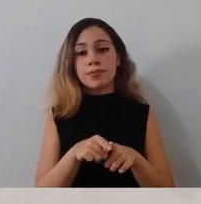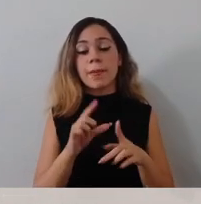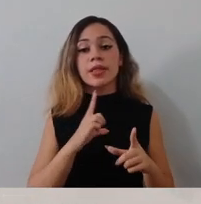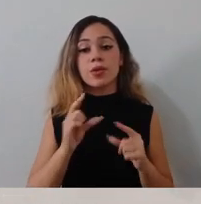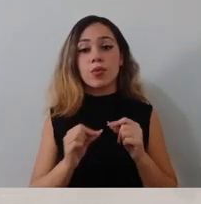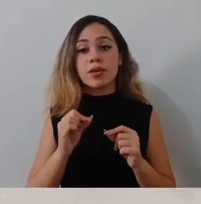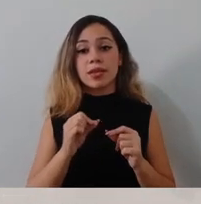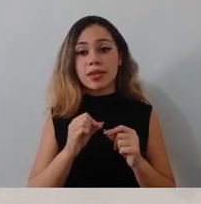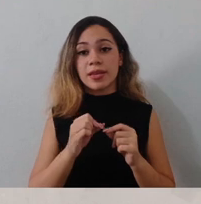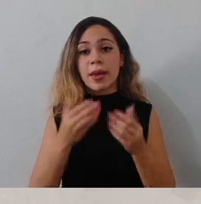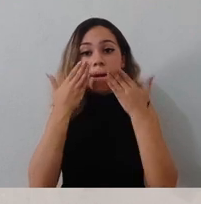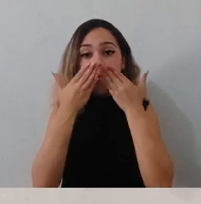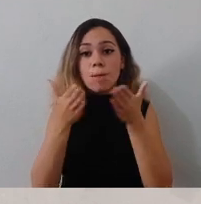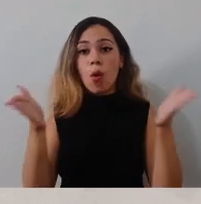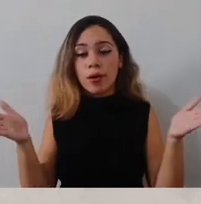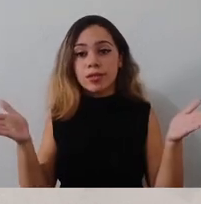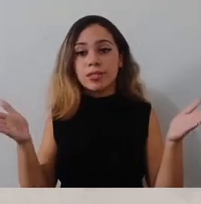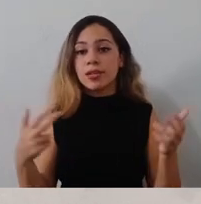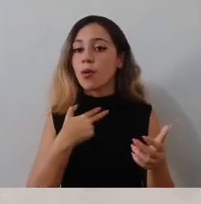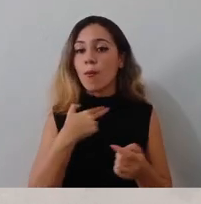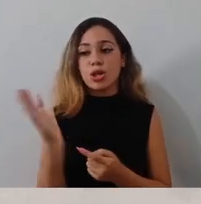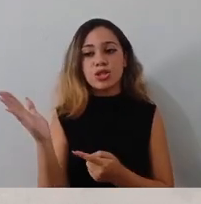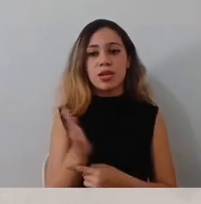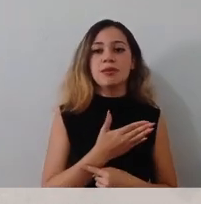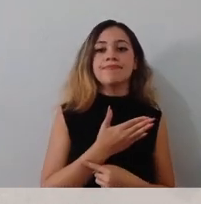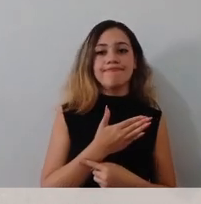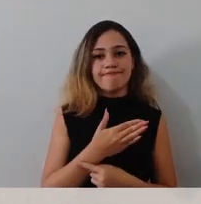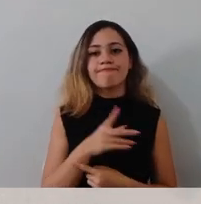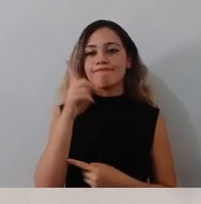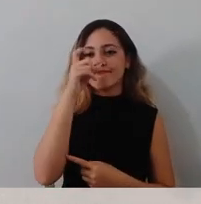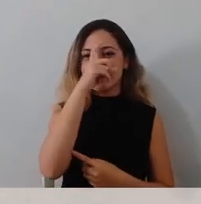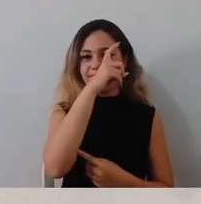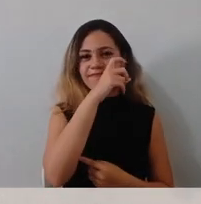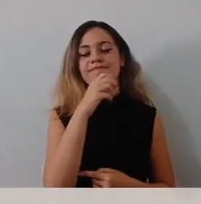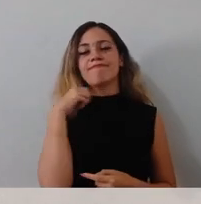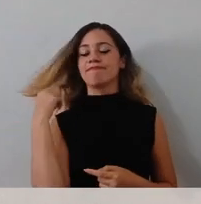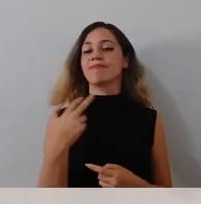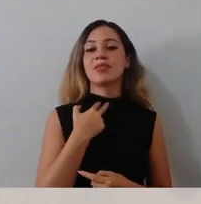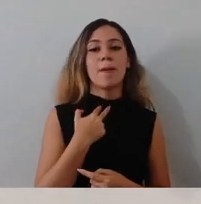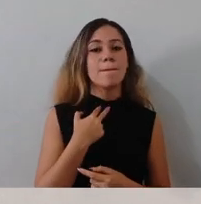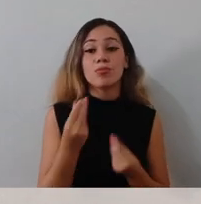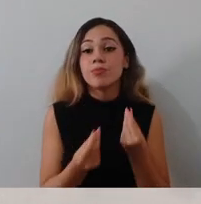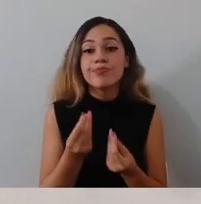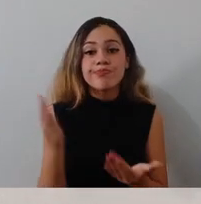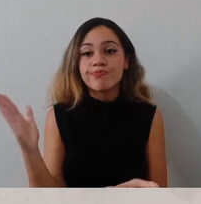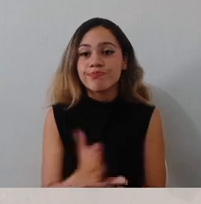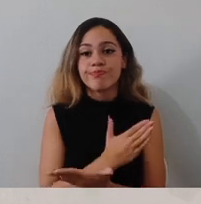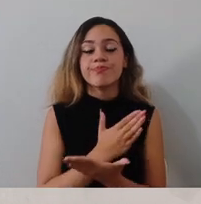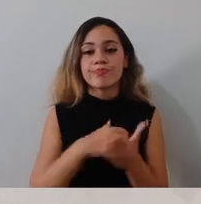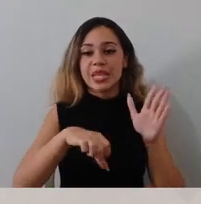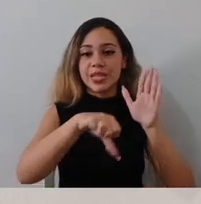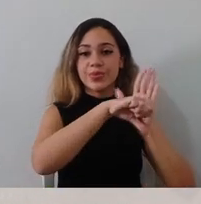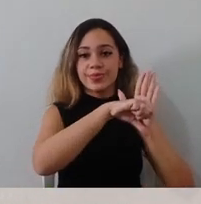é uma denúncia pública, não tem como você retirar. Isso é muito complicado. É irrevogável, então? Não tem como, Não